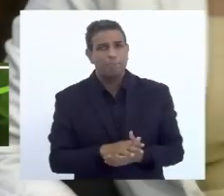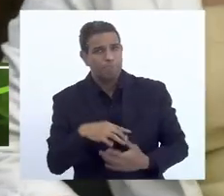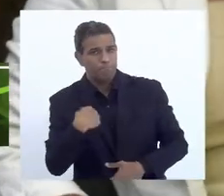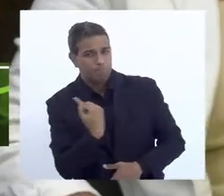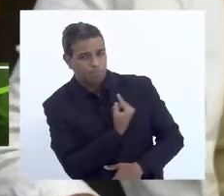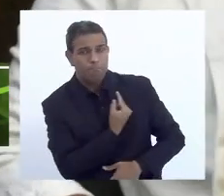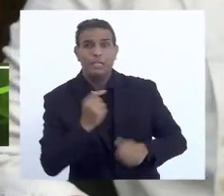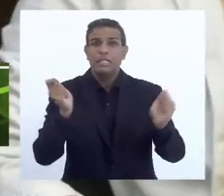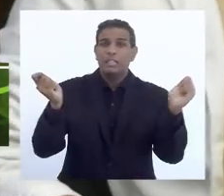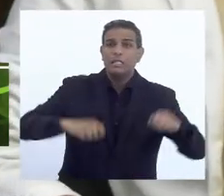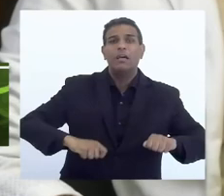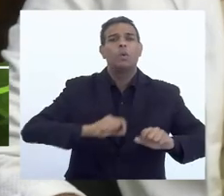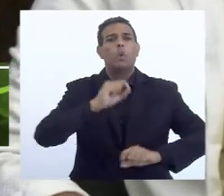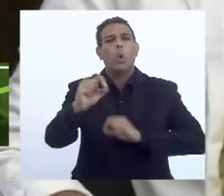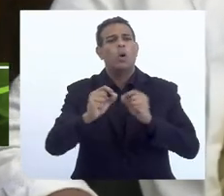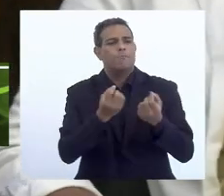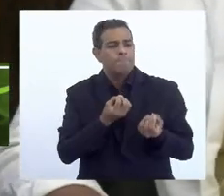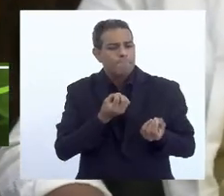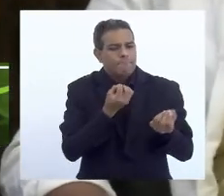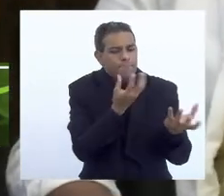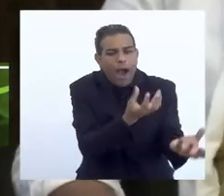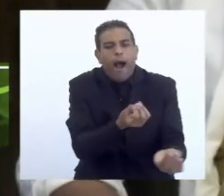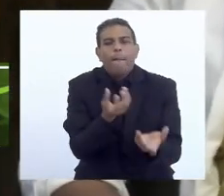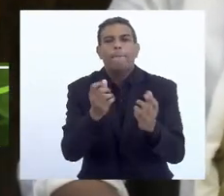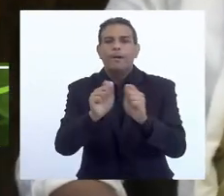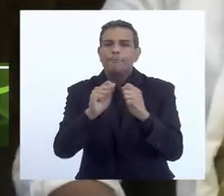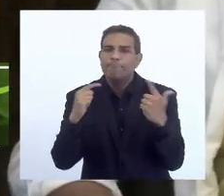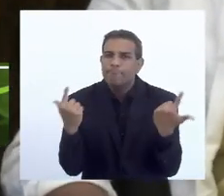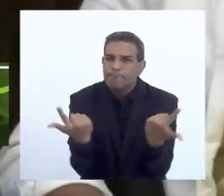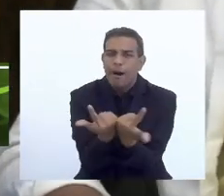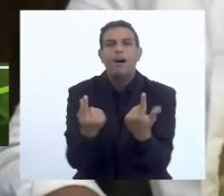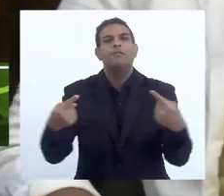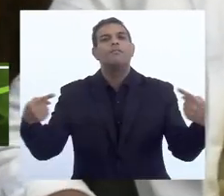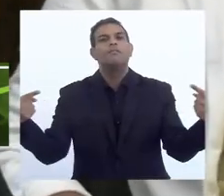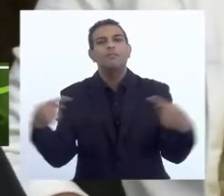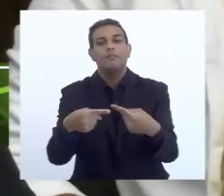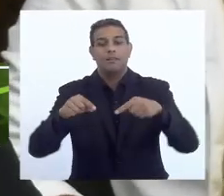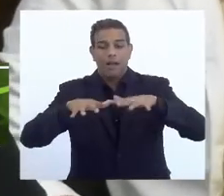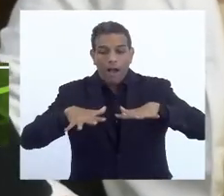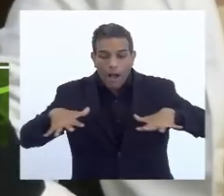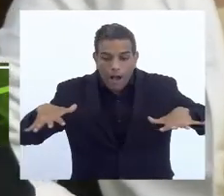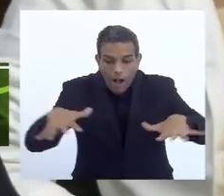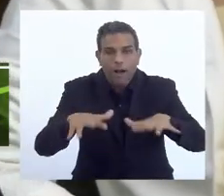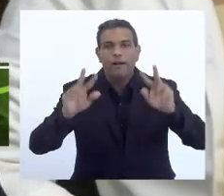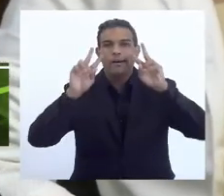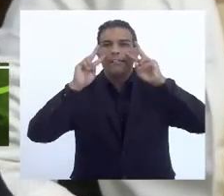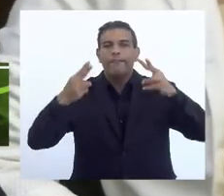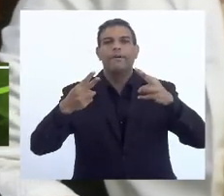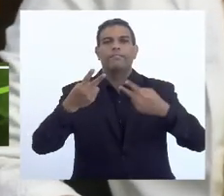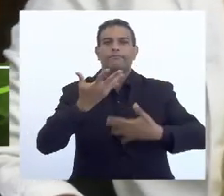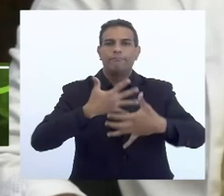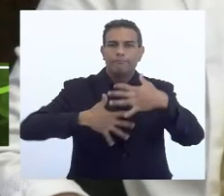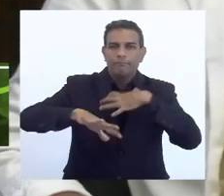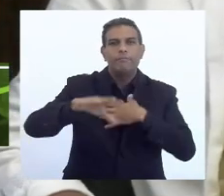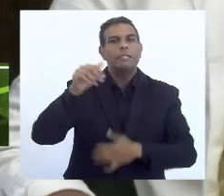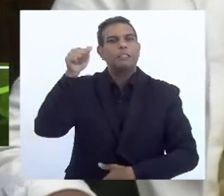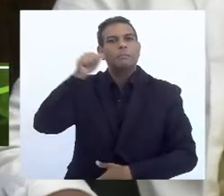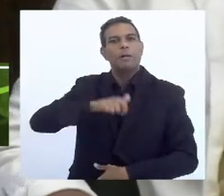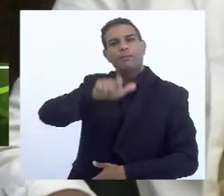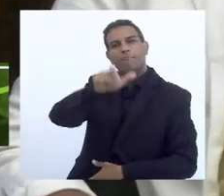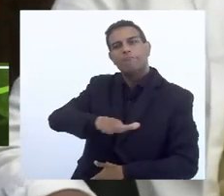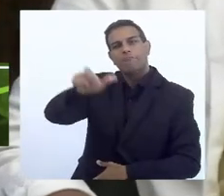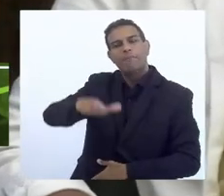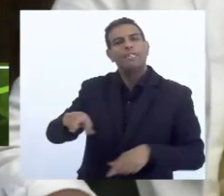pode fazer, essa pode ser uma contribuição da Assembleia do Rio, justamente pela dimensão do envolvimento de mulheres como vocês e